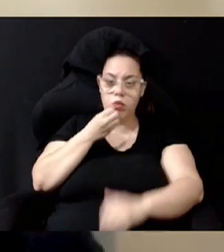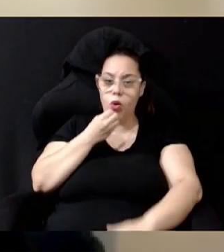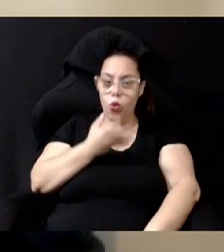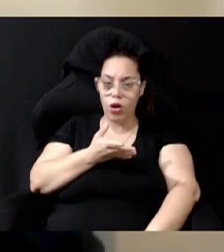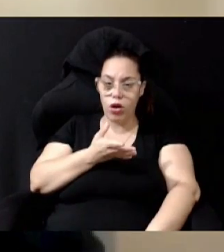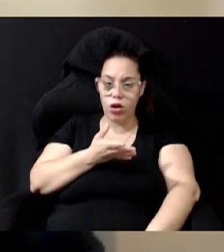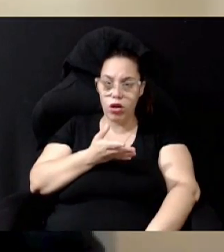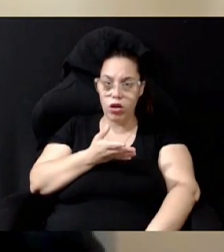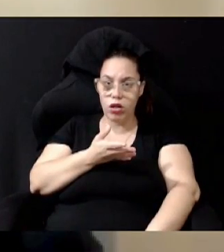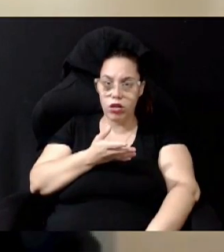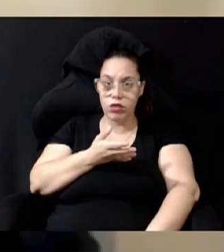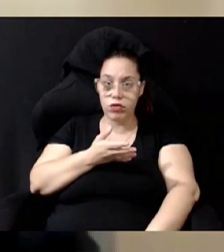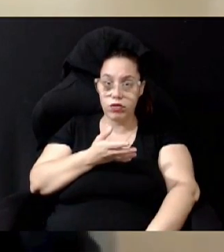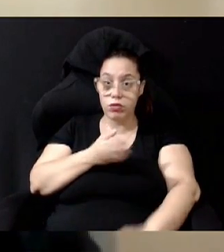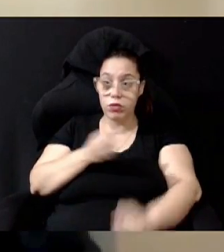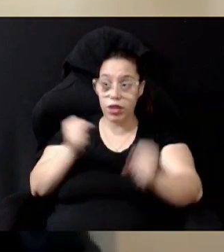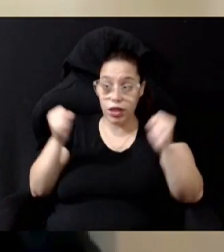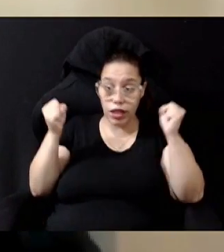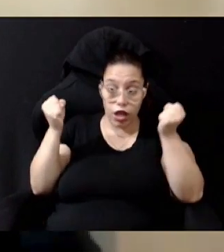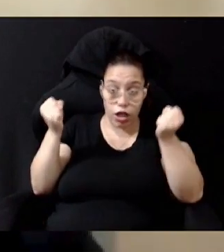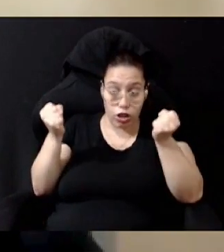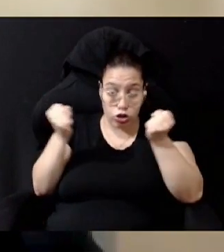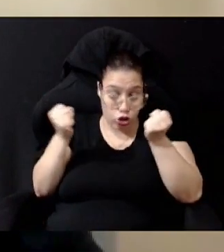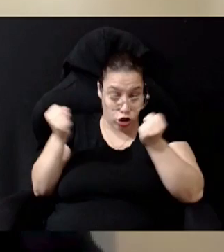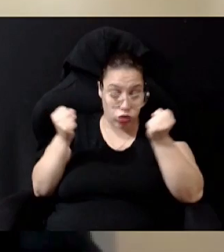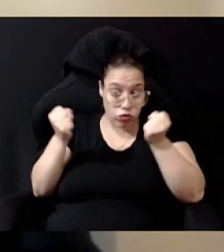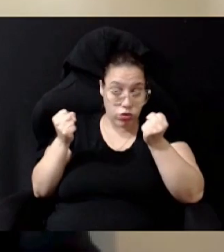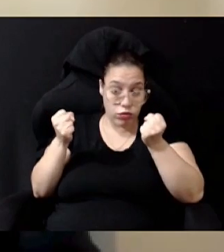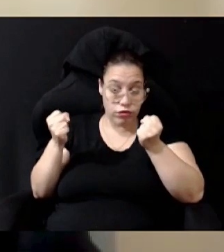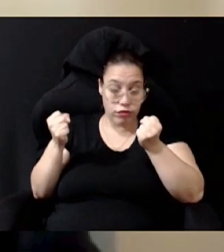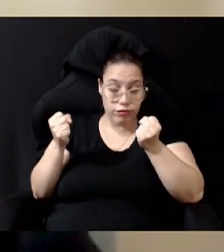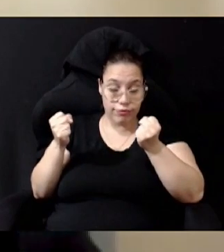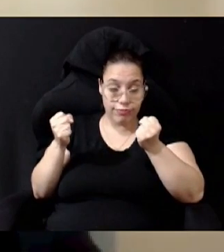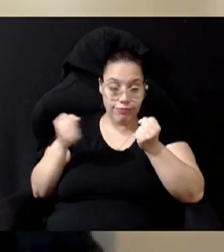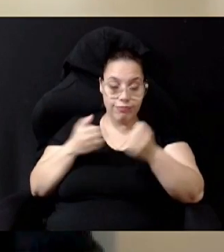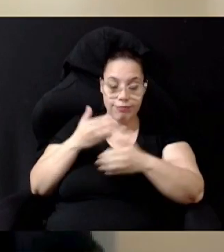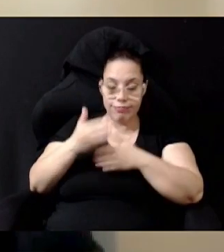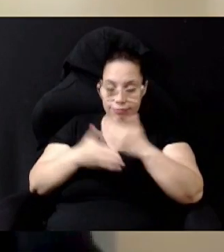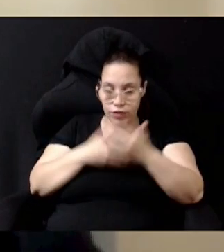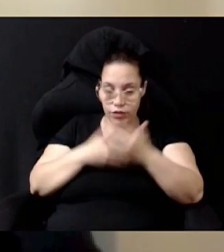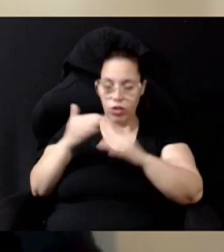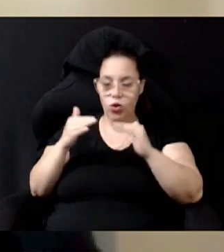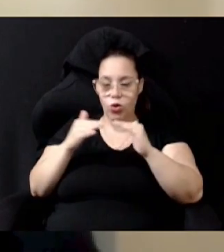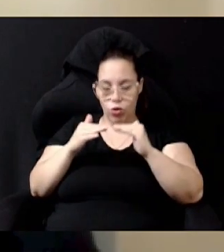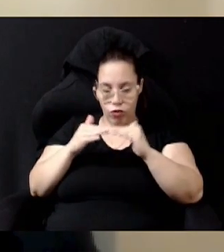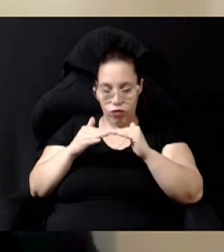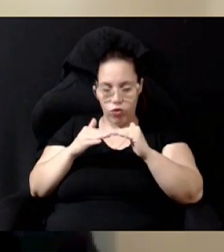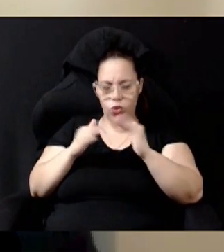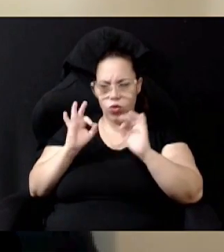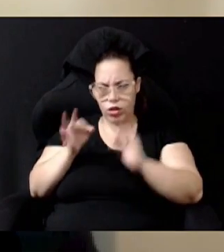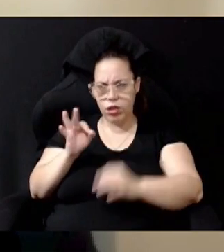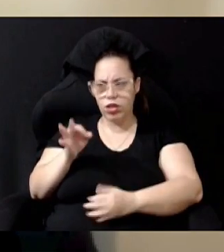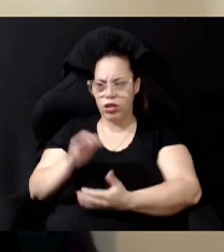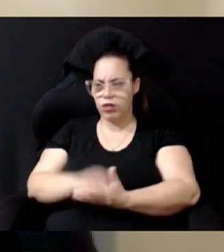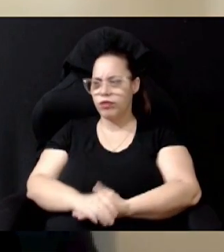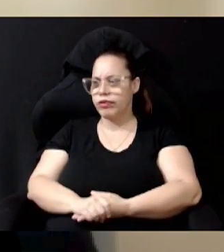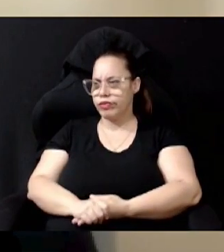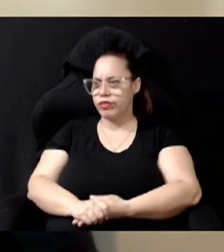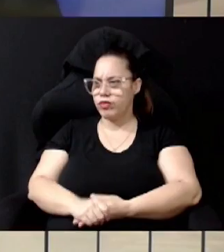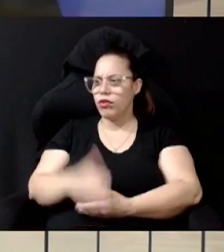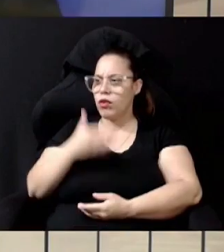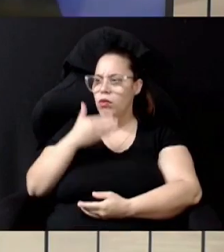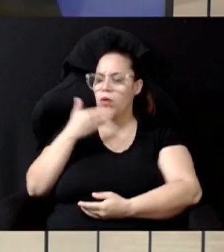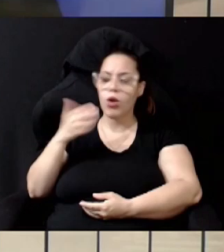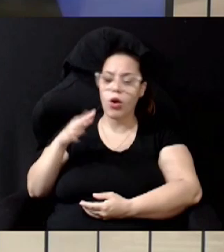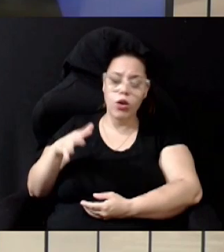ativo, são coisas que contribuem com certeza, para a melhora do Parkinson.